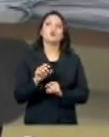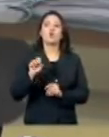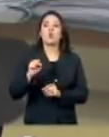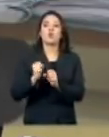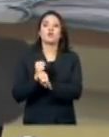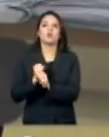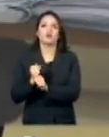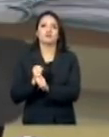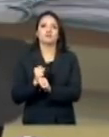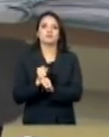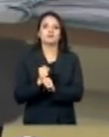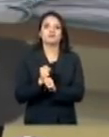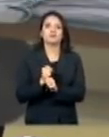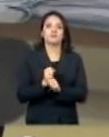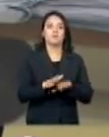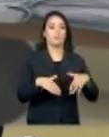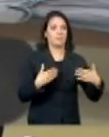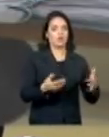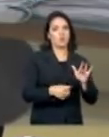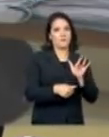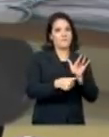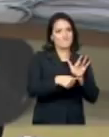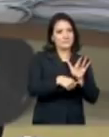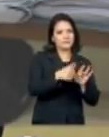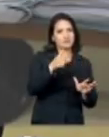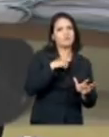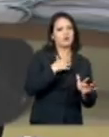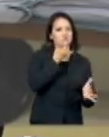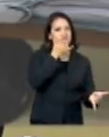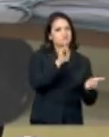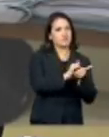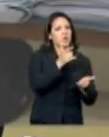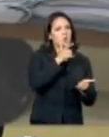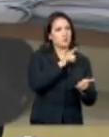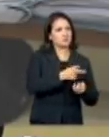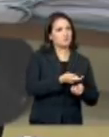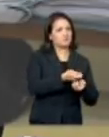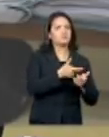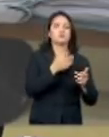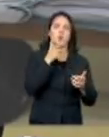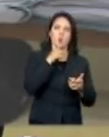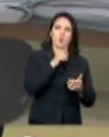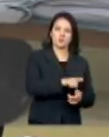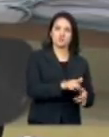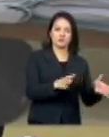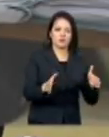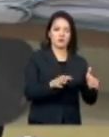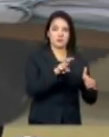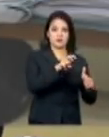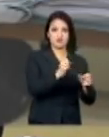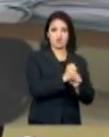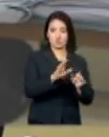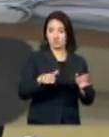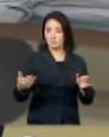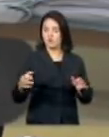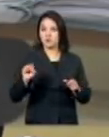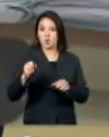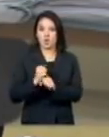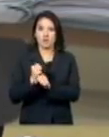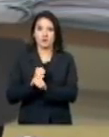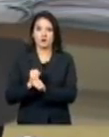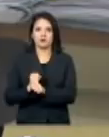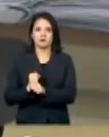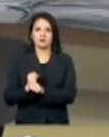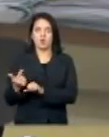ainda que se considera a portaria interministerial 134/2011 ato conjunto entre o ministro